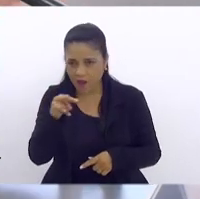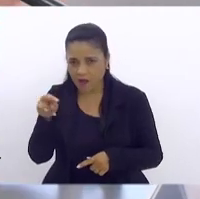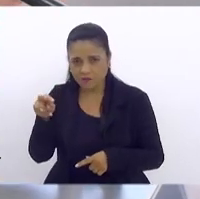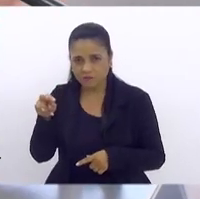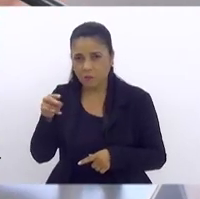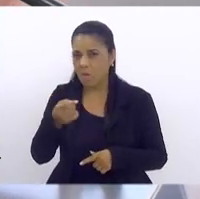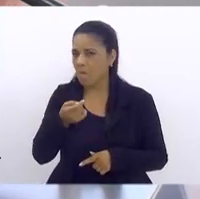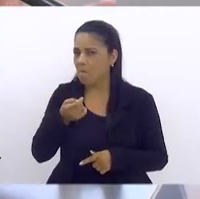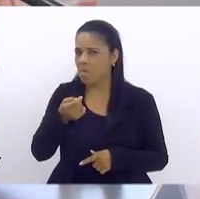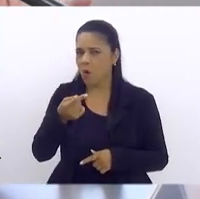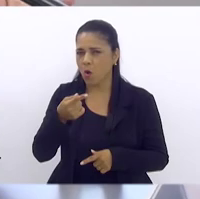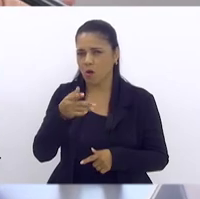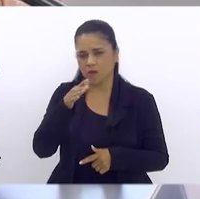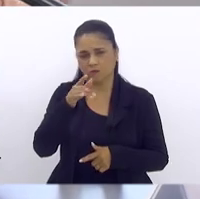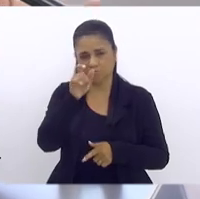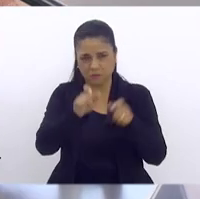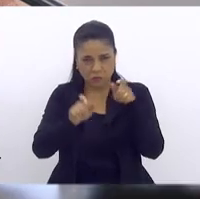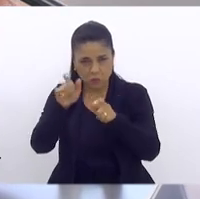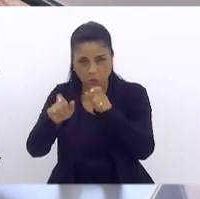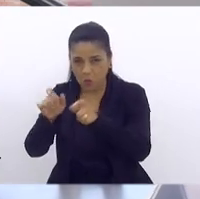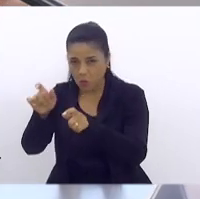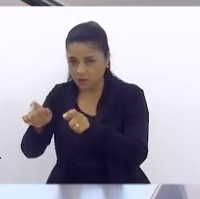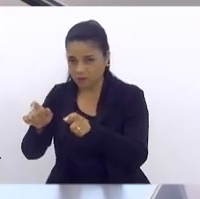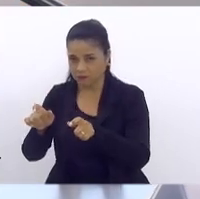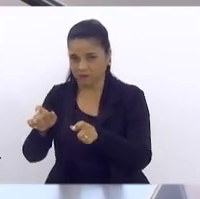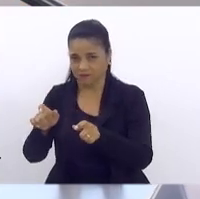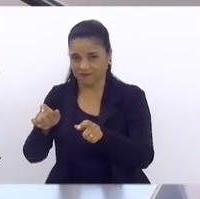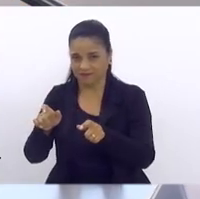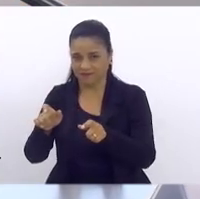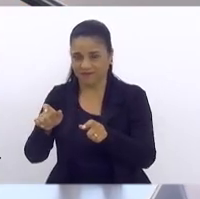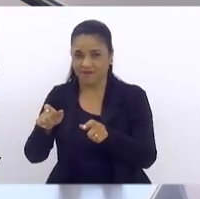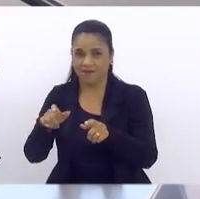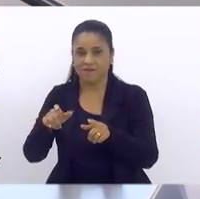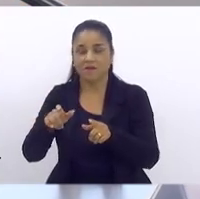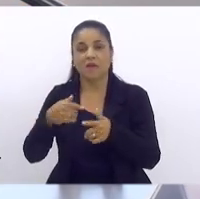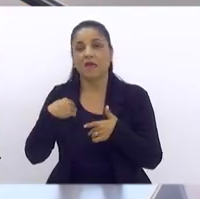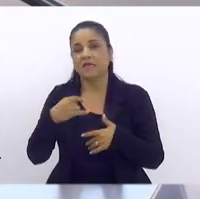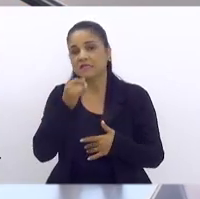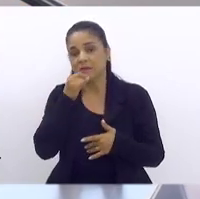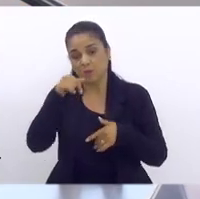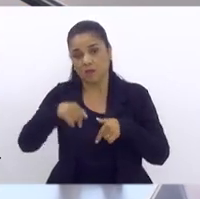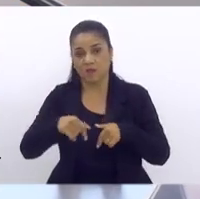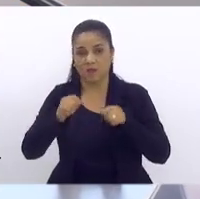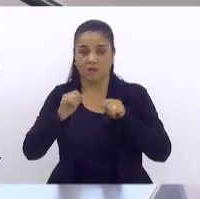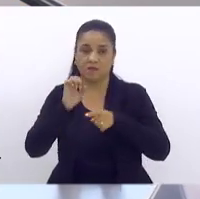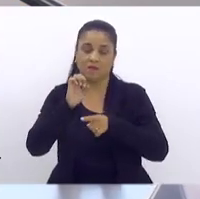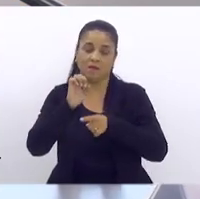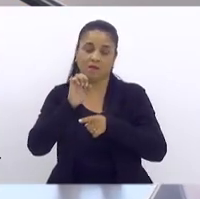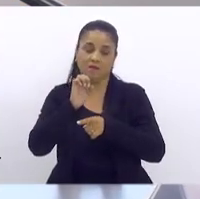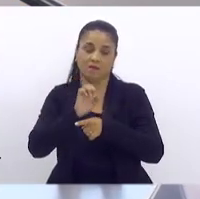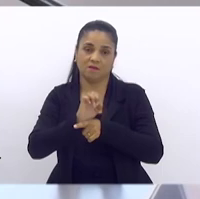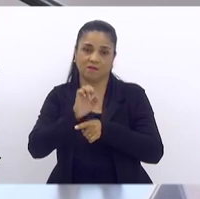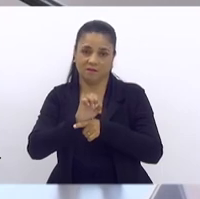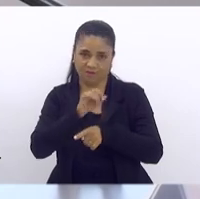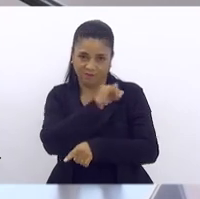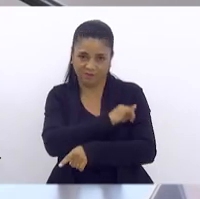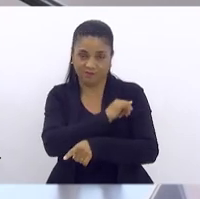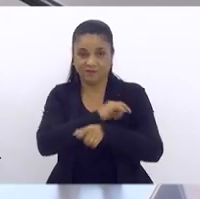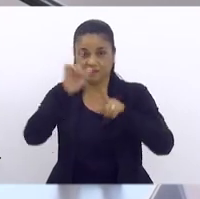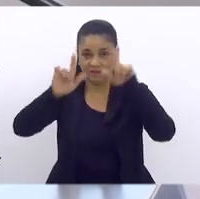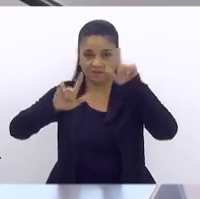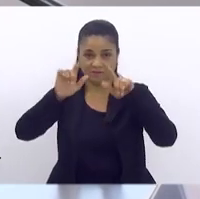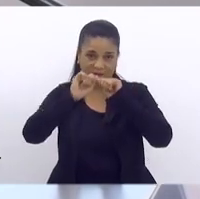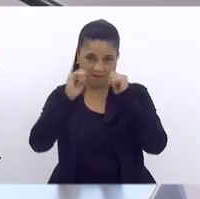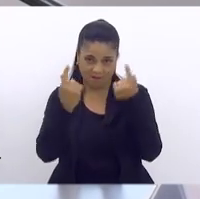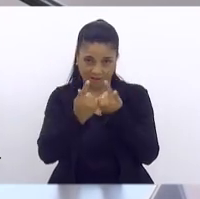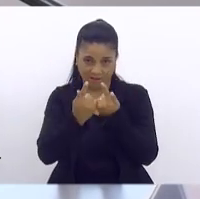poucas pessoas. Mesmo que esteja transmitindo, por exemplo, aqui pela TV Alerj, lá pela TV Câmara, pelo Senado,